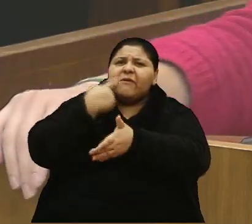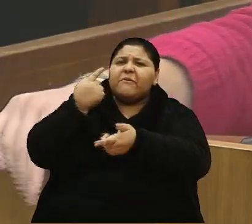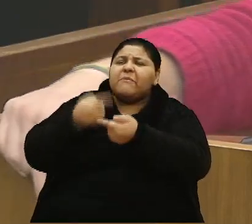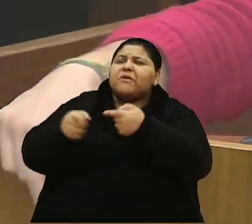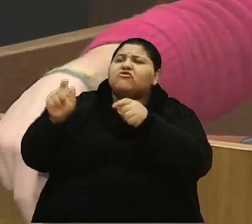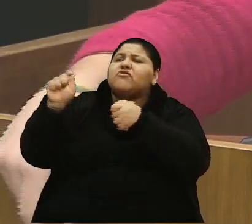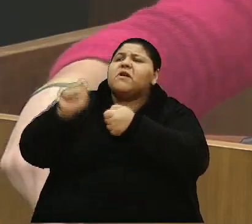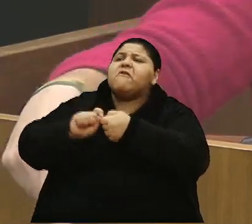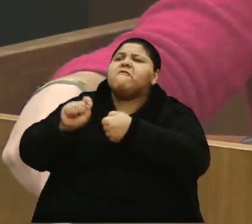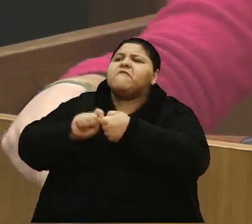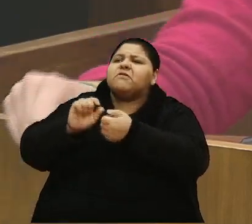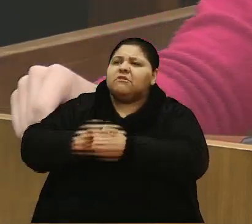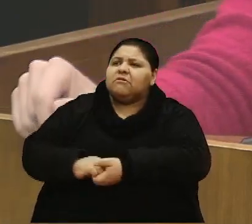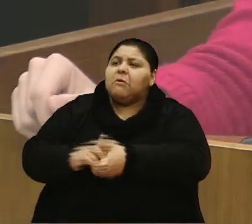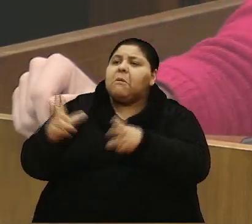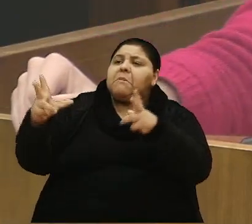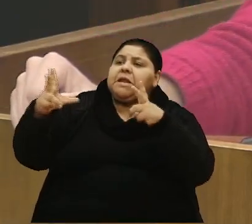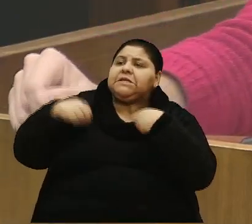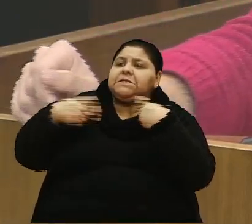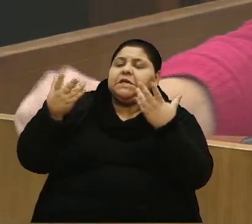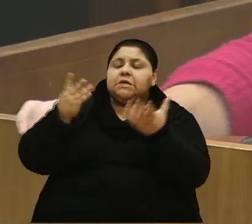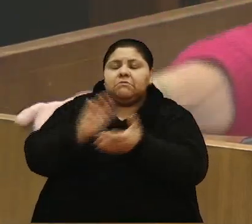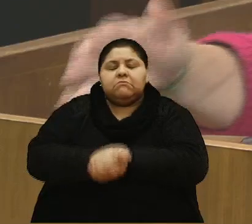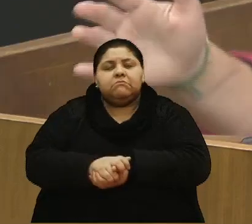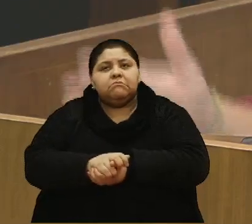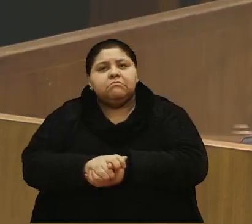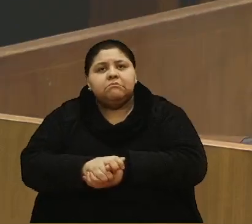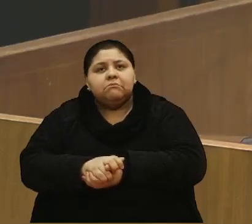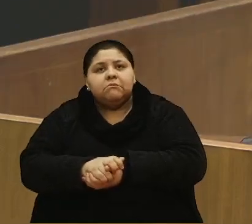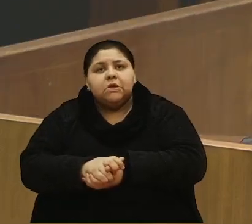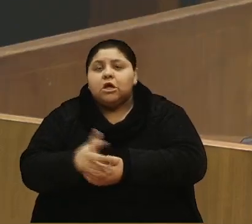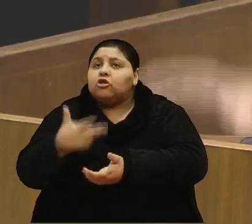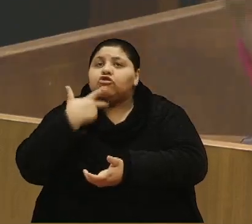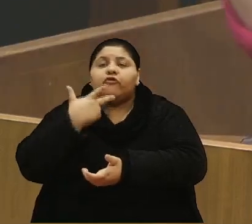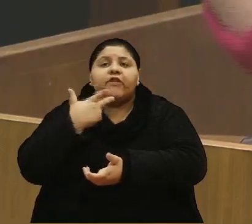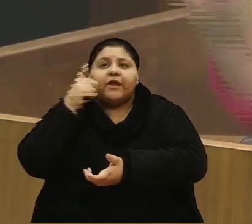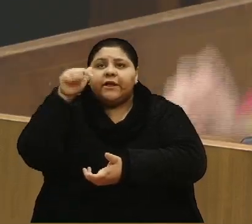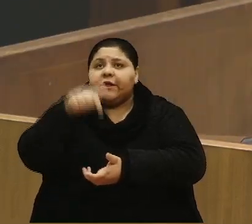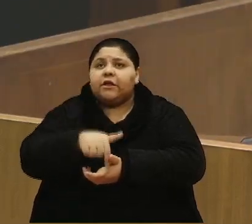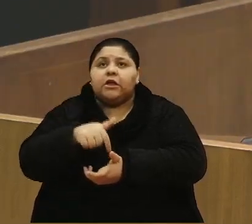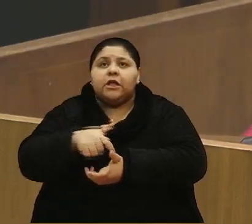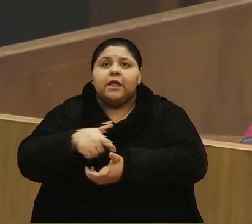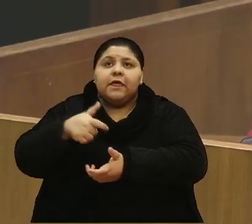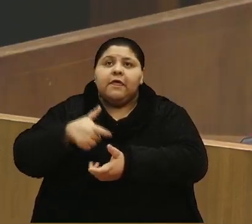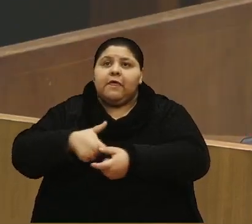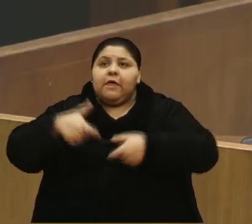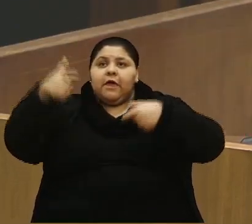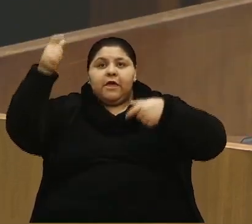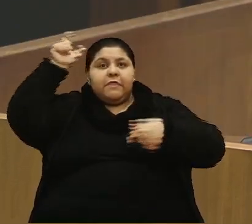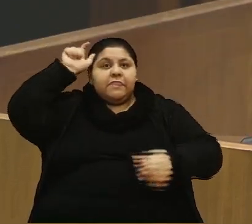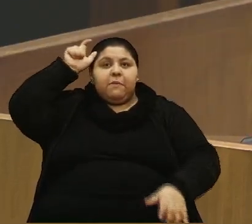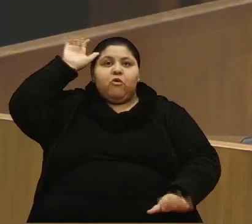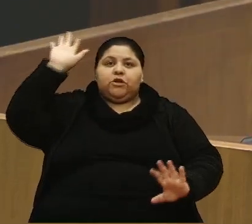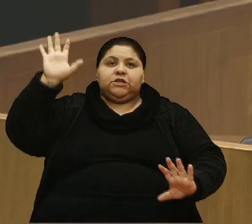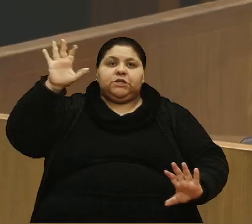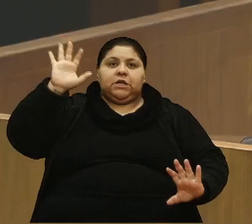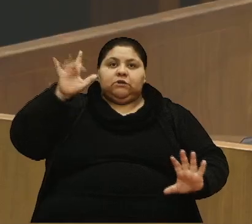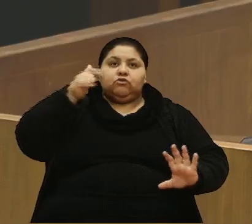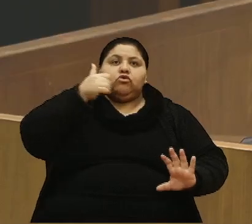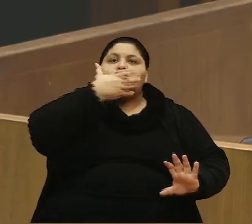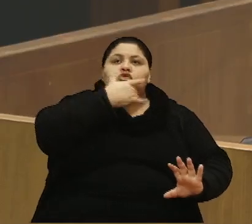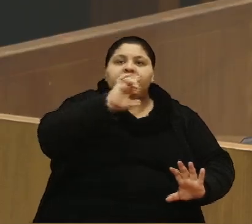fez para merecer isso? E aí eu não estou aqui dizendo, demonizando os homens e santificando as